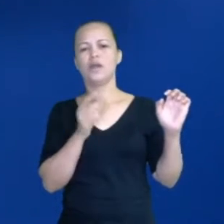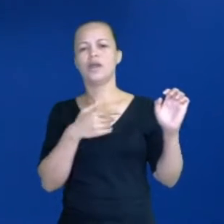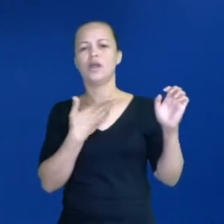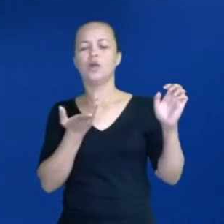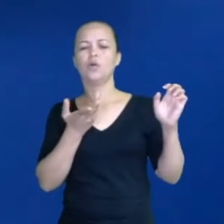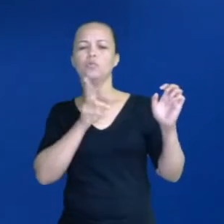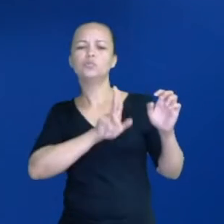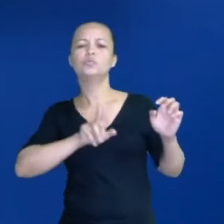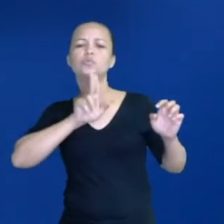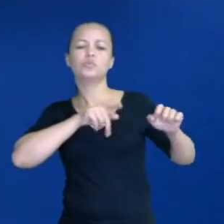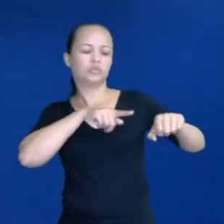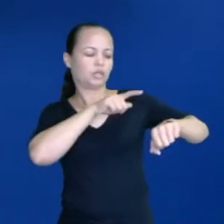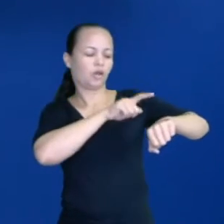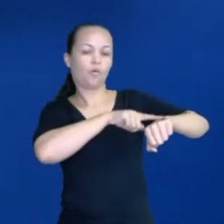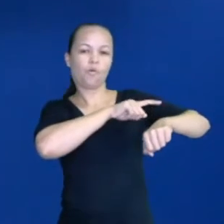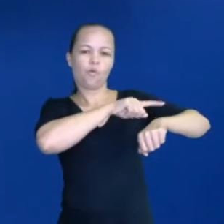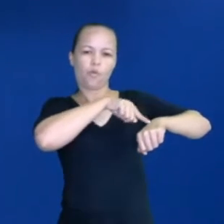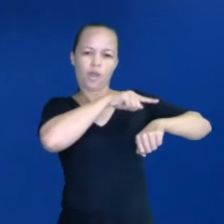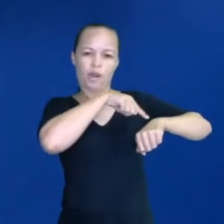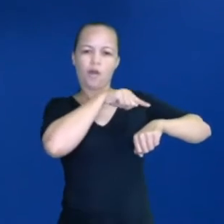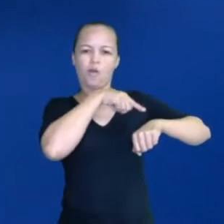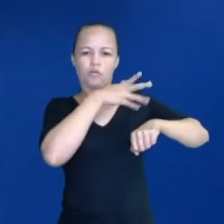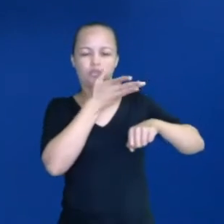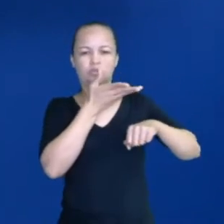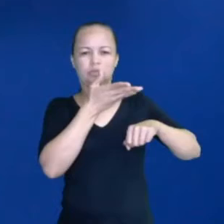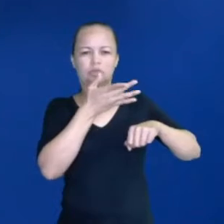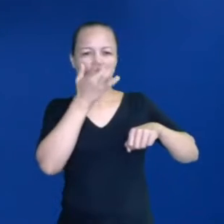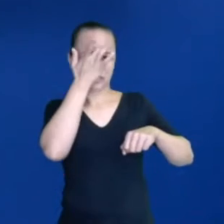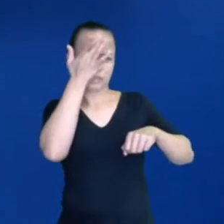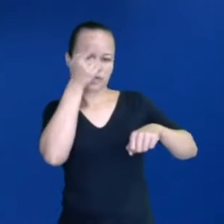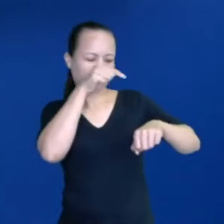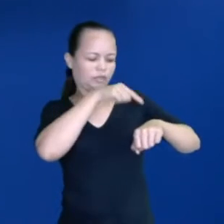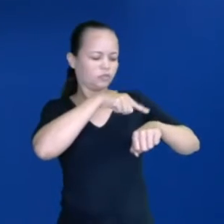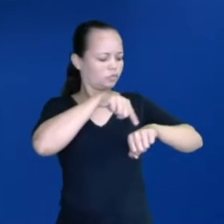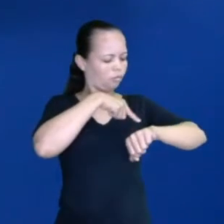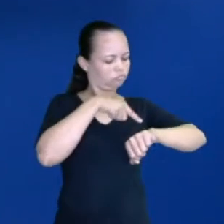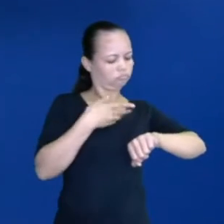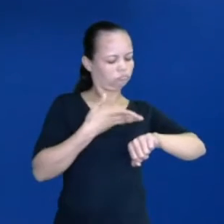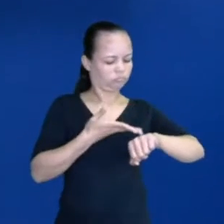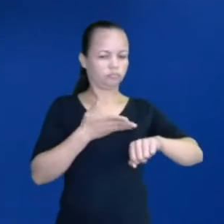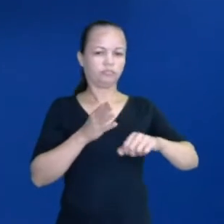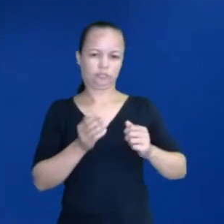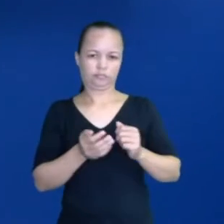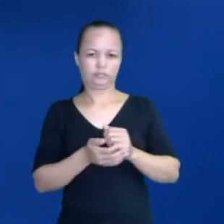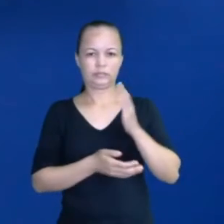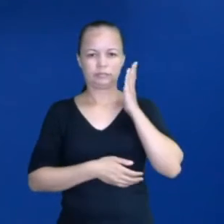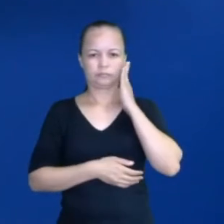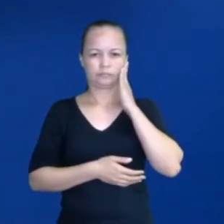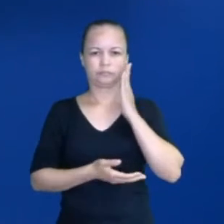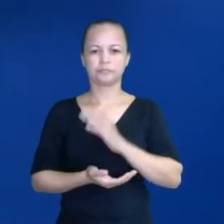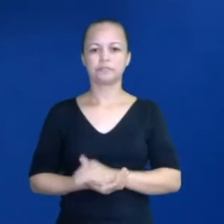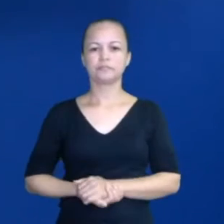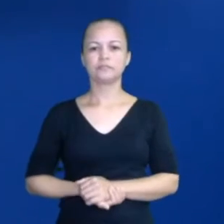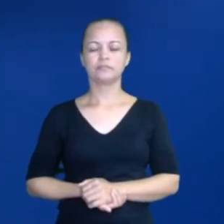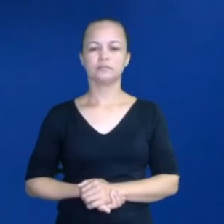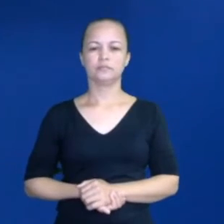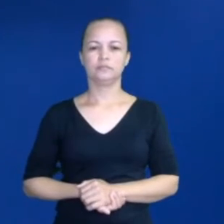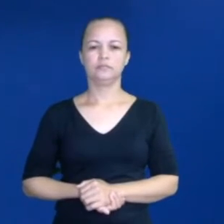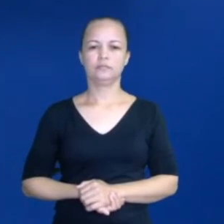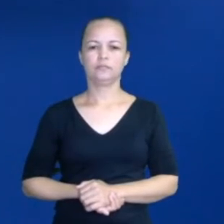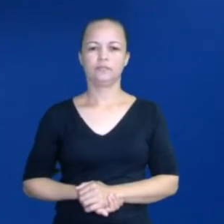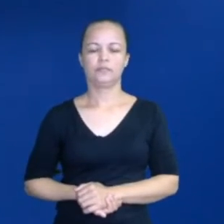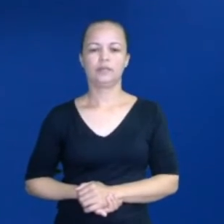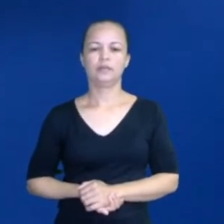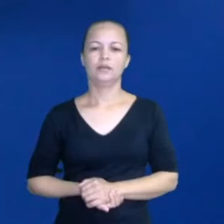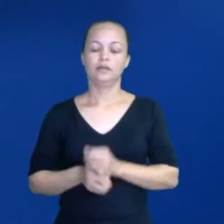onde a gente usa o relógio, né? Tem mais facilidade de usar o relógio. Entendeu? Então vamos